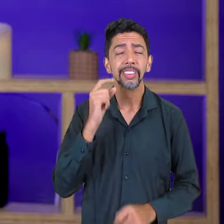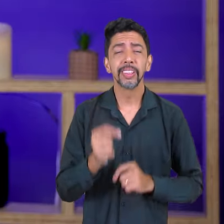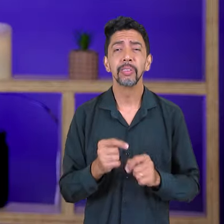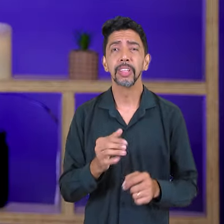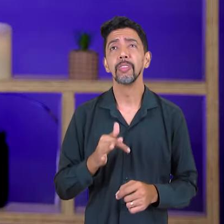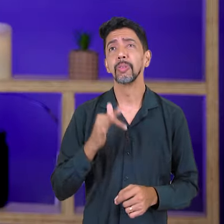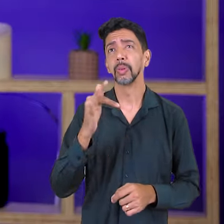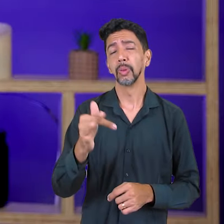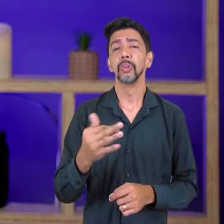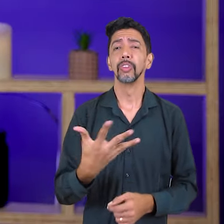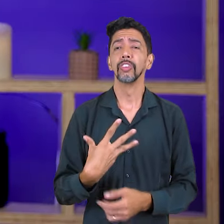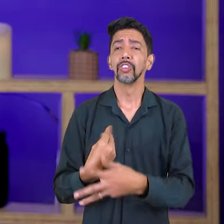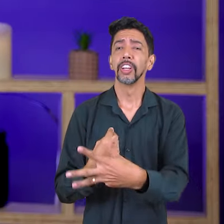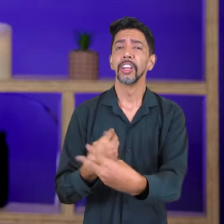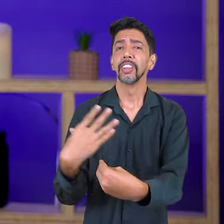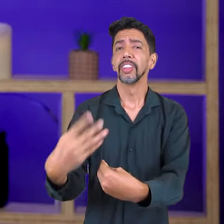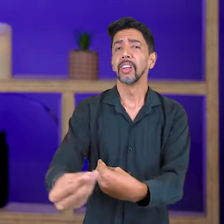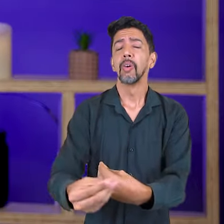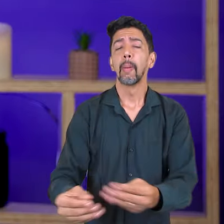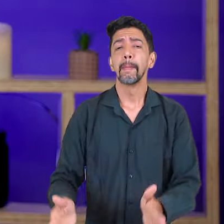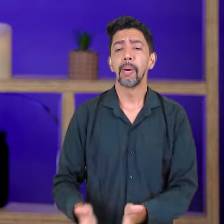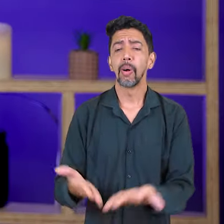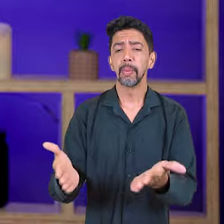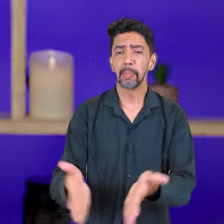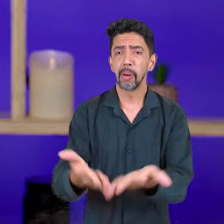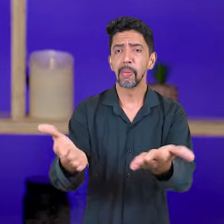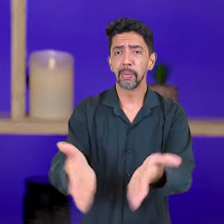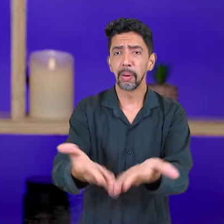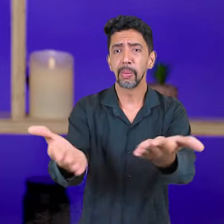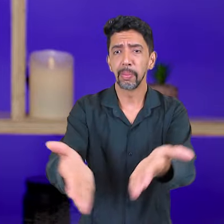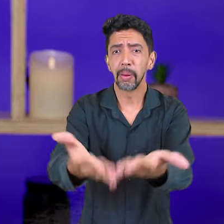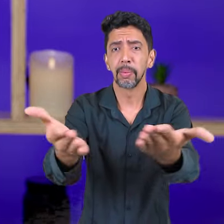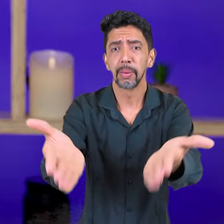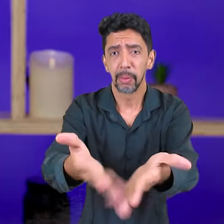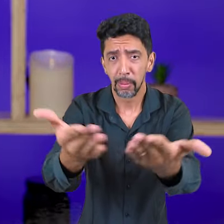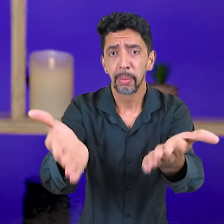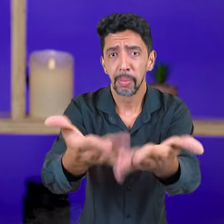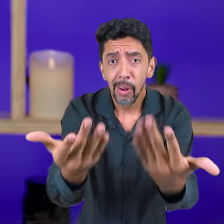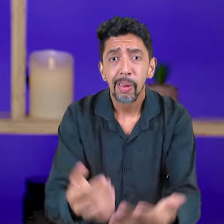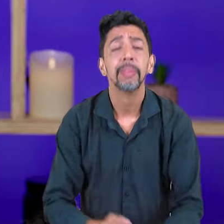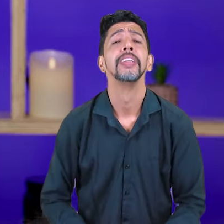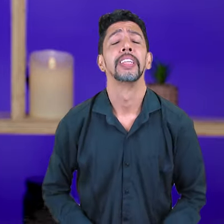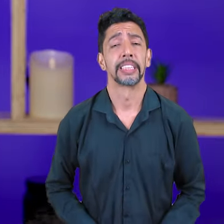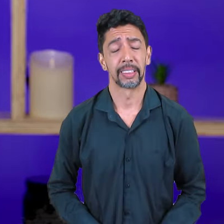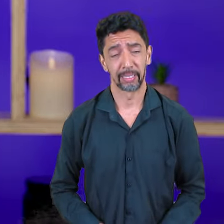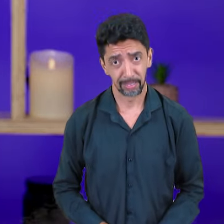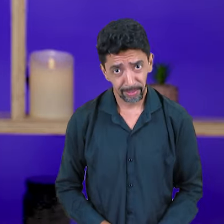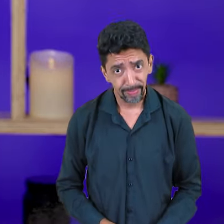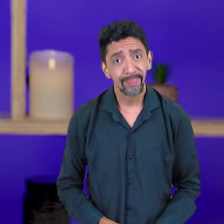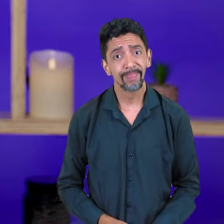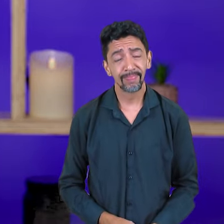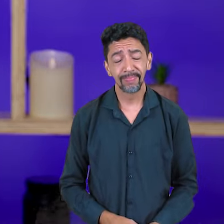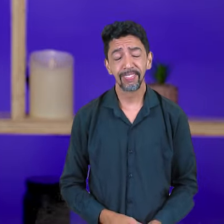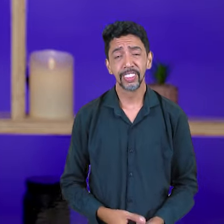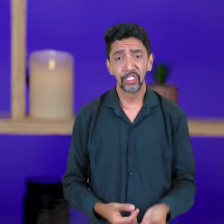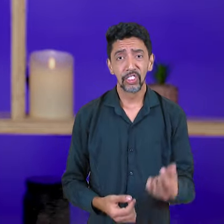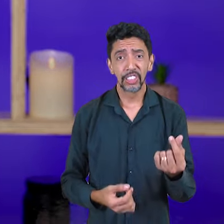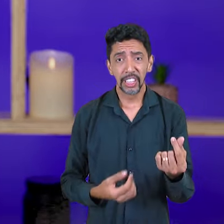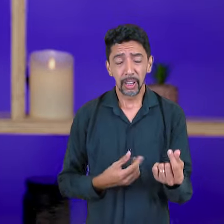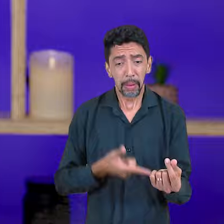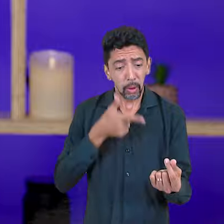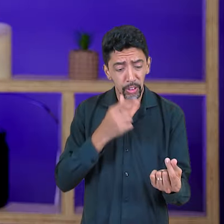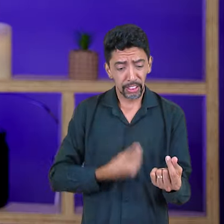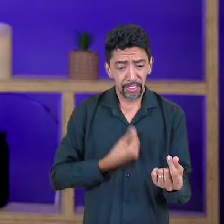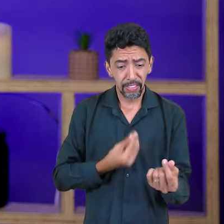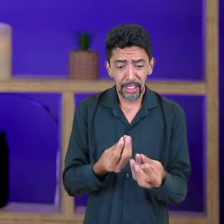pobres isso mesmo que eu tô falando pobres pessoas que não terão dinheiro para sobreviver com qualidade